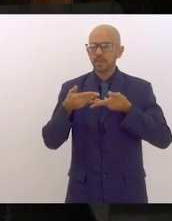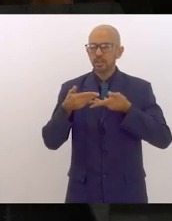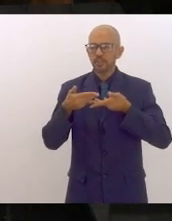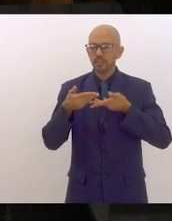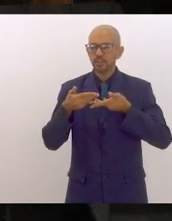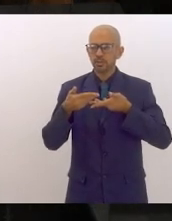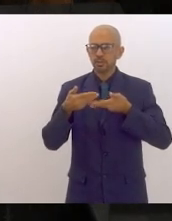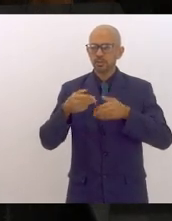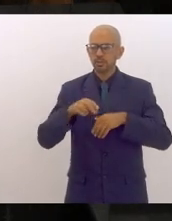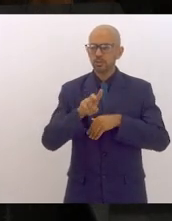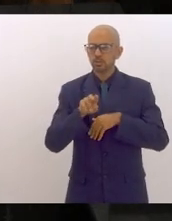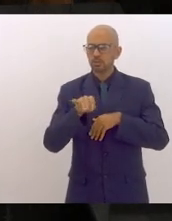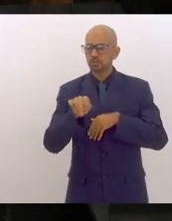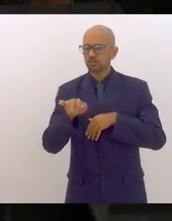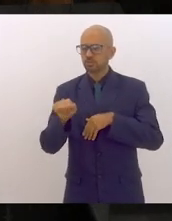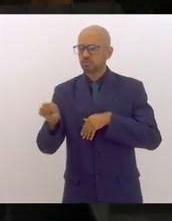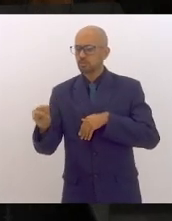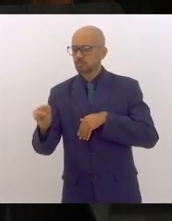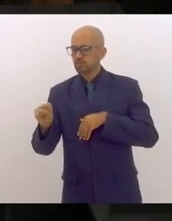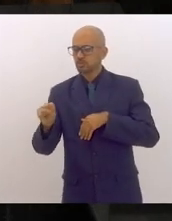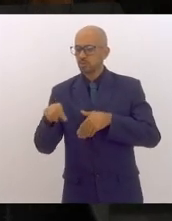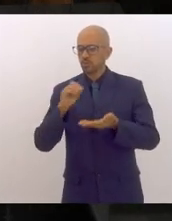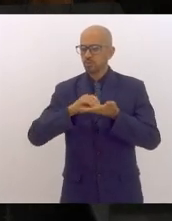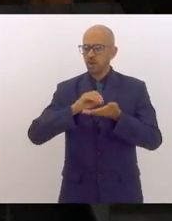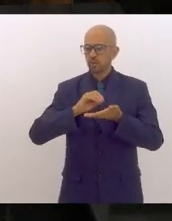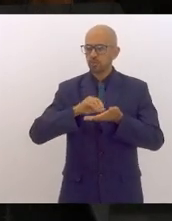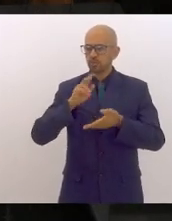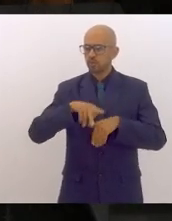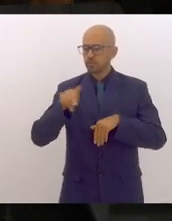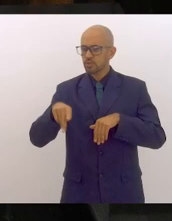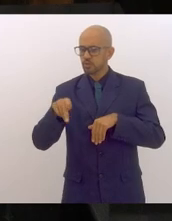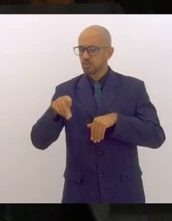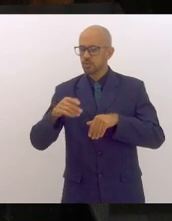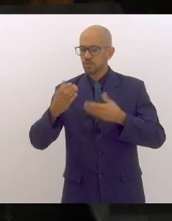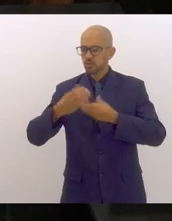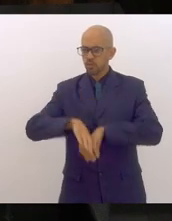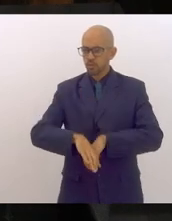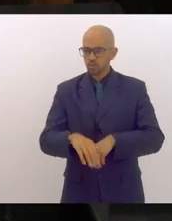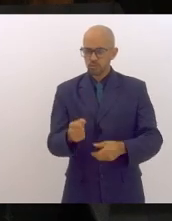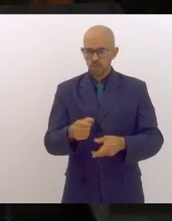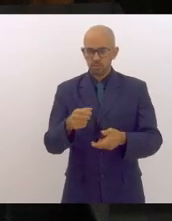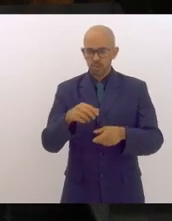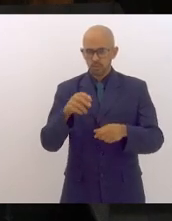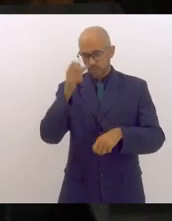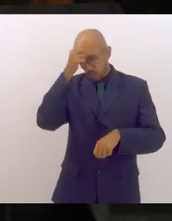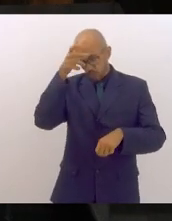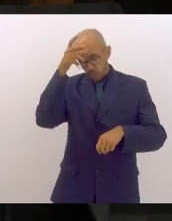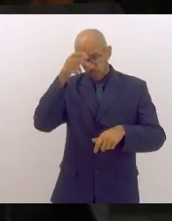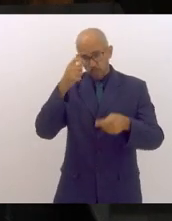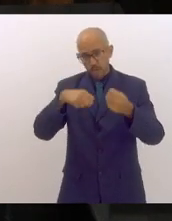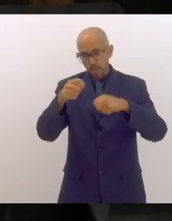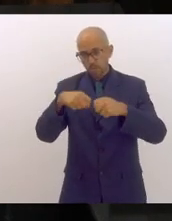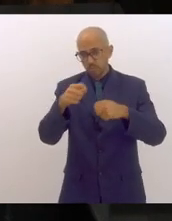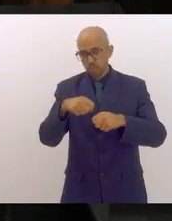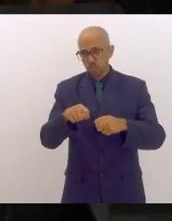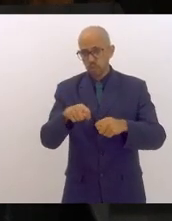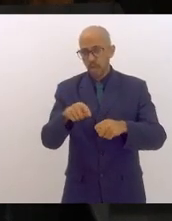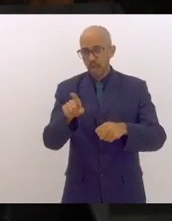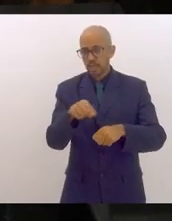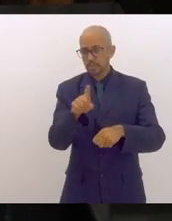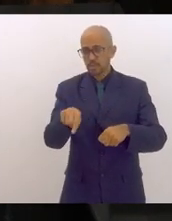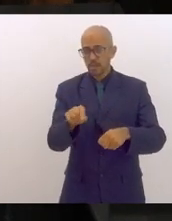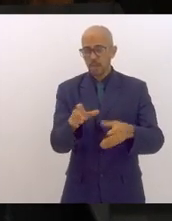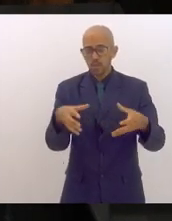de Duas Barras, onde faltam professores concursados, onde a prefeitura, para economizar dinheiro, está, Renato, extinguindo turmas